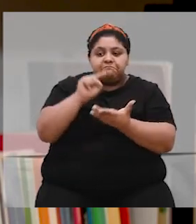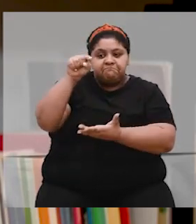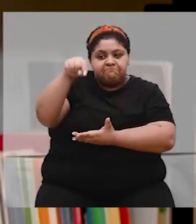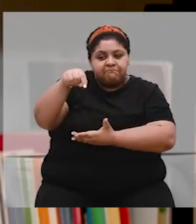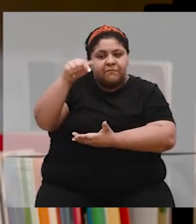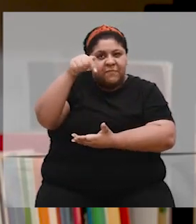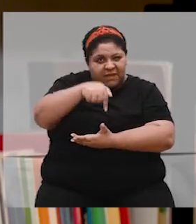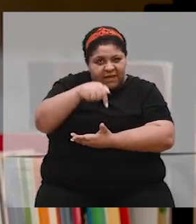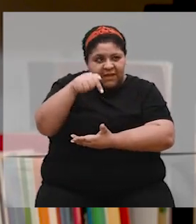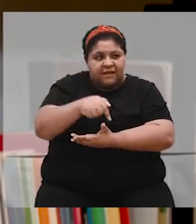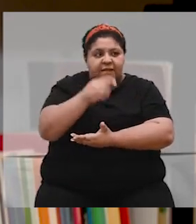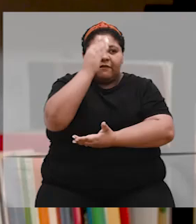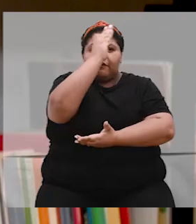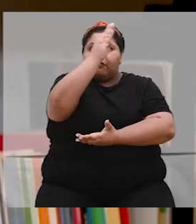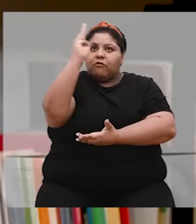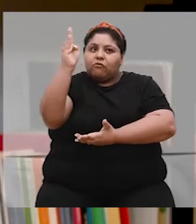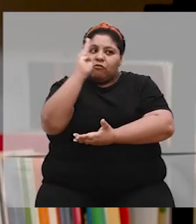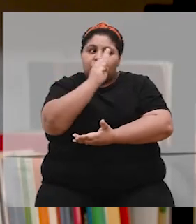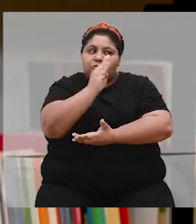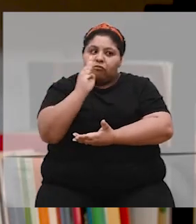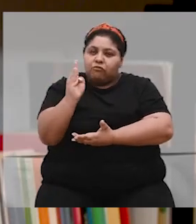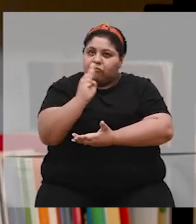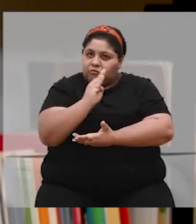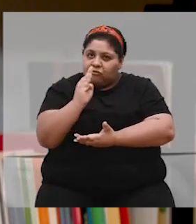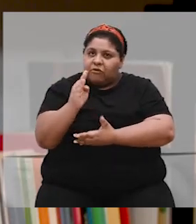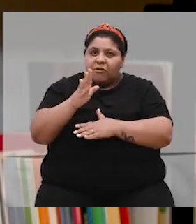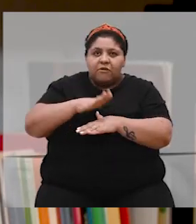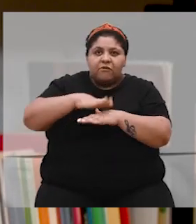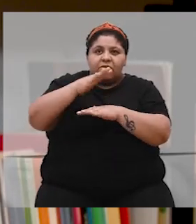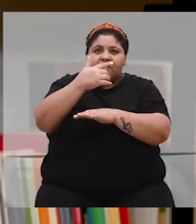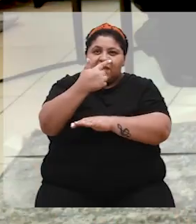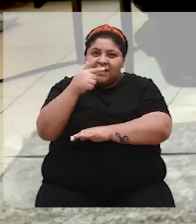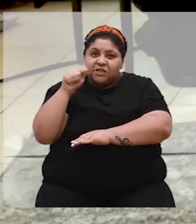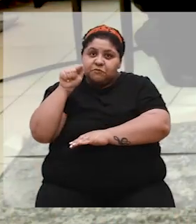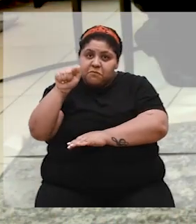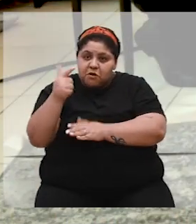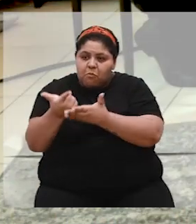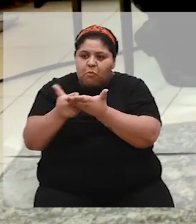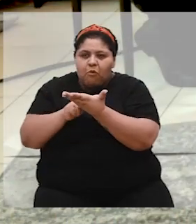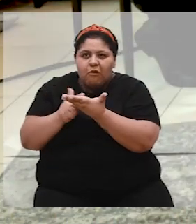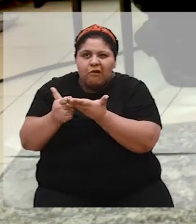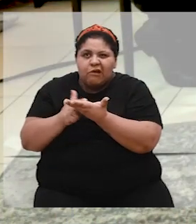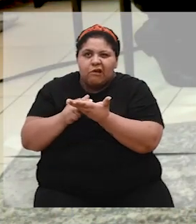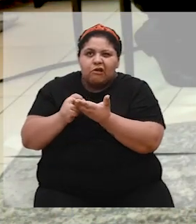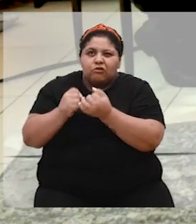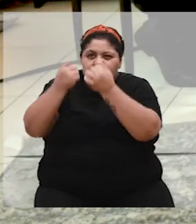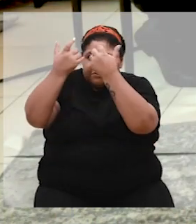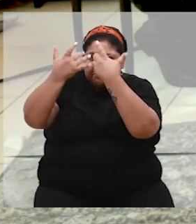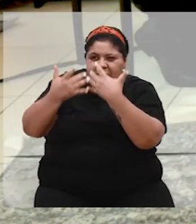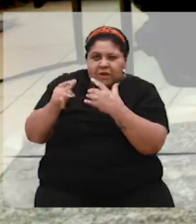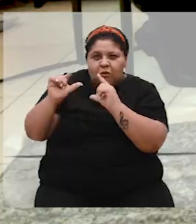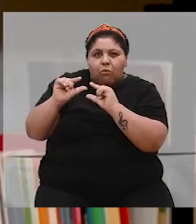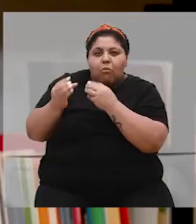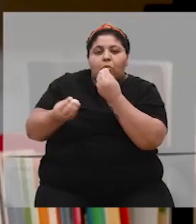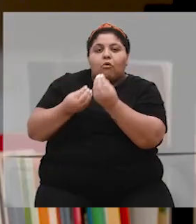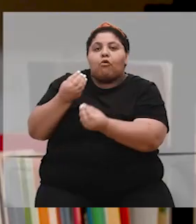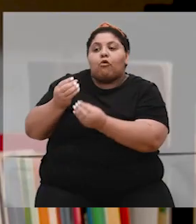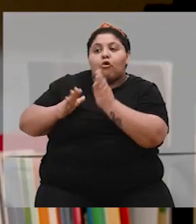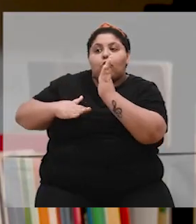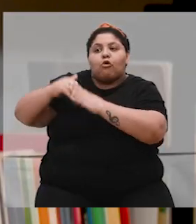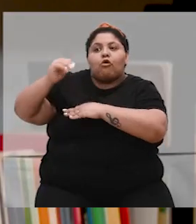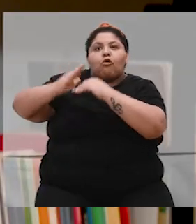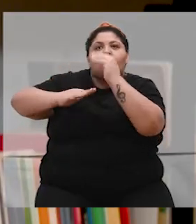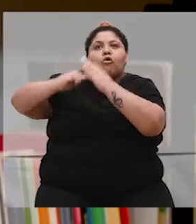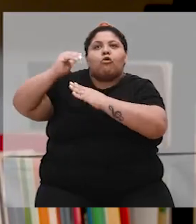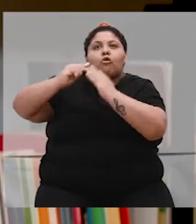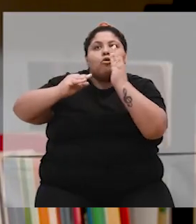Vondei, aqui na biblioteca do Instituto de Leitura Quindim são mais de 7.000 obras. Mais de 7.000 Nos fale um obras. pouquinho como é que foi a